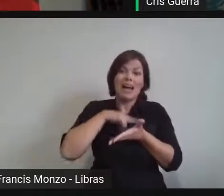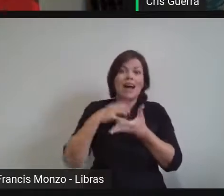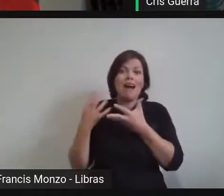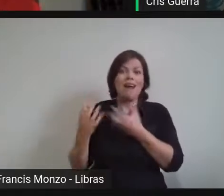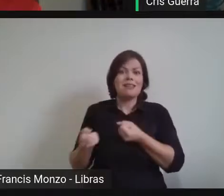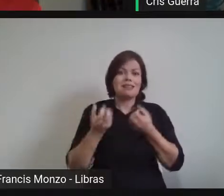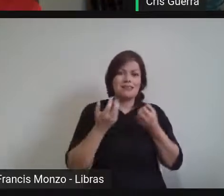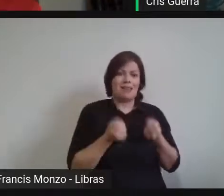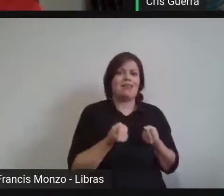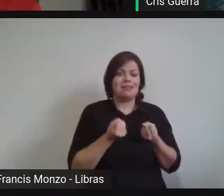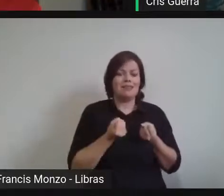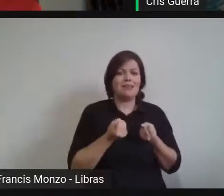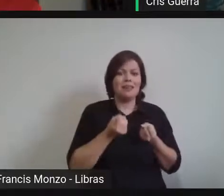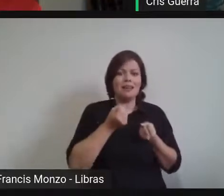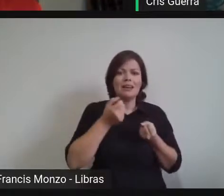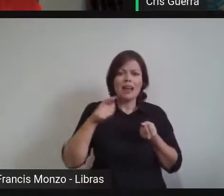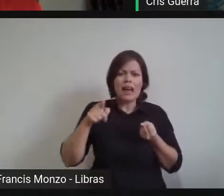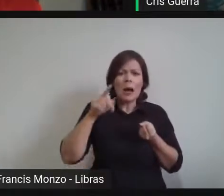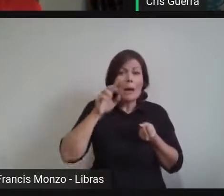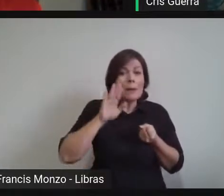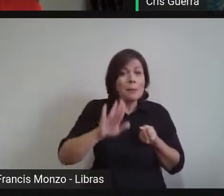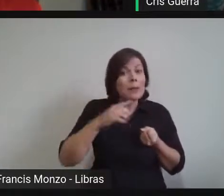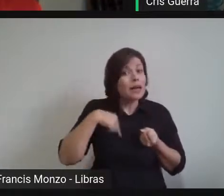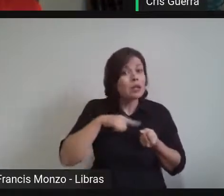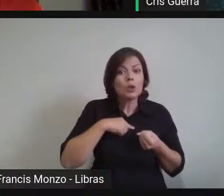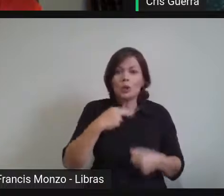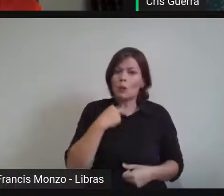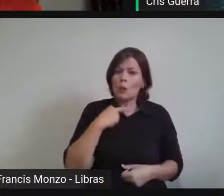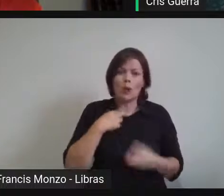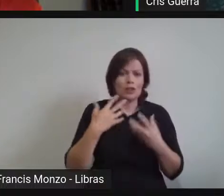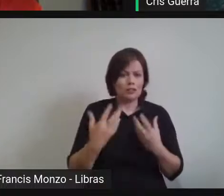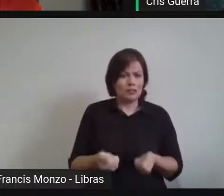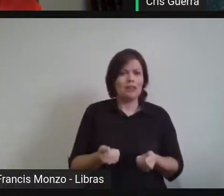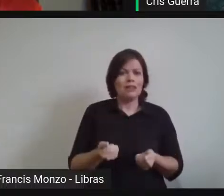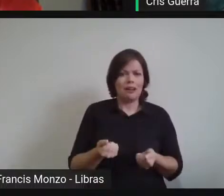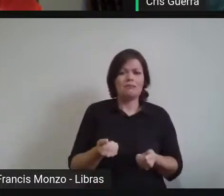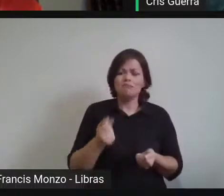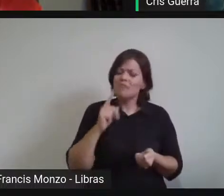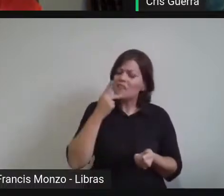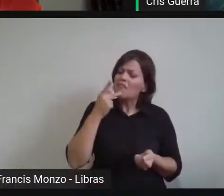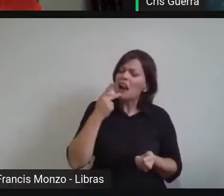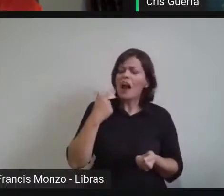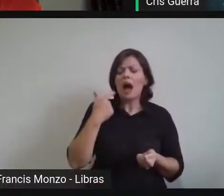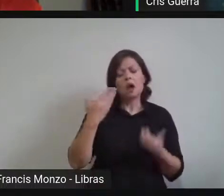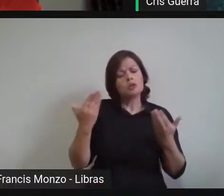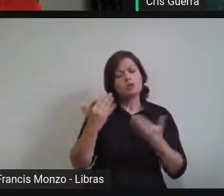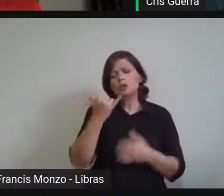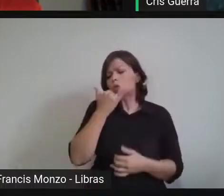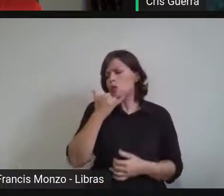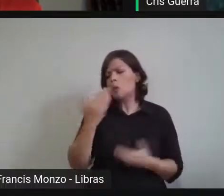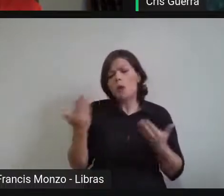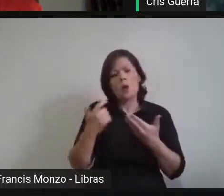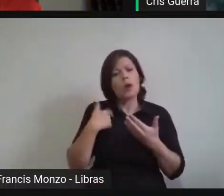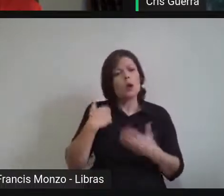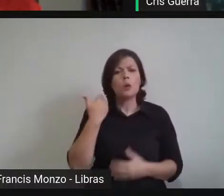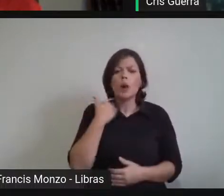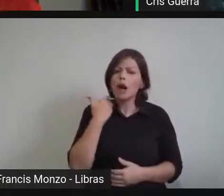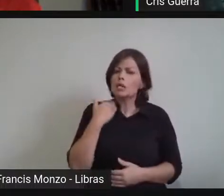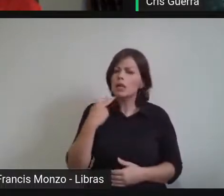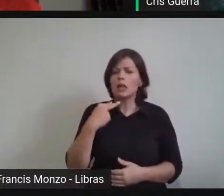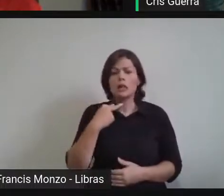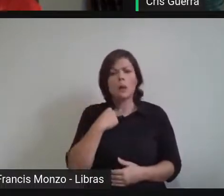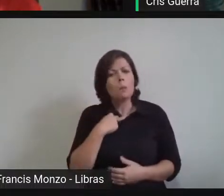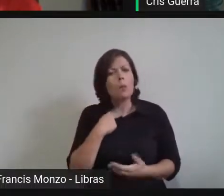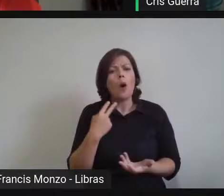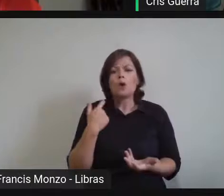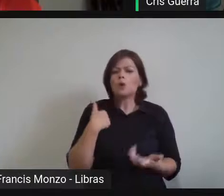gente não aceite. E fale, não, hoje eu estou cansada, hoje eu não vou poder, hoje eu não estou com tesão, né? Assim, tudo faz parte de um